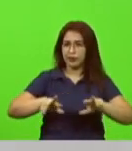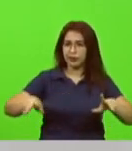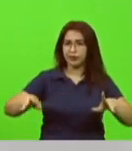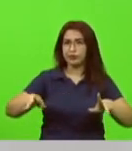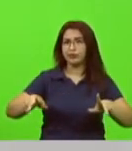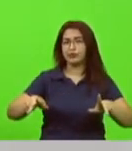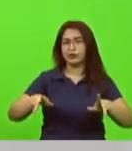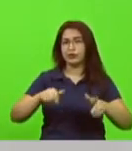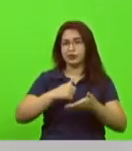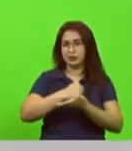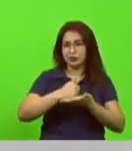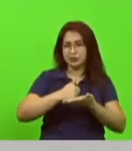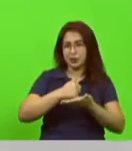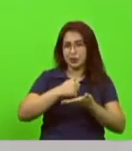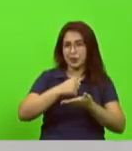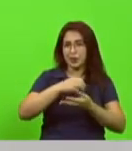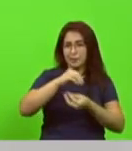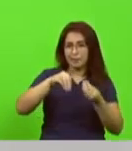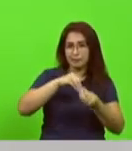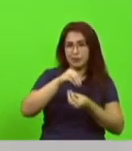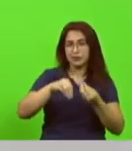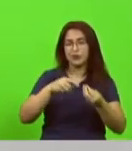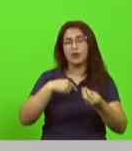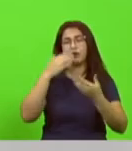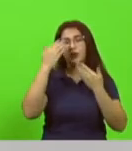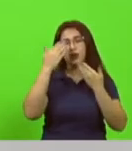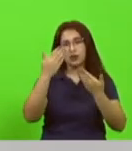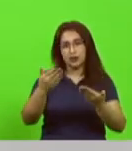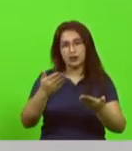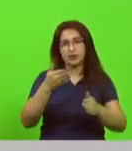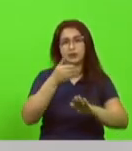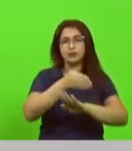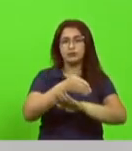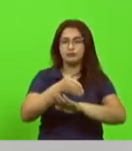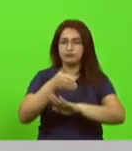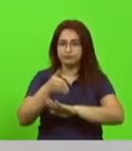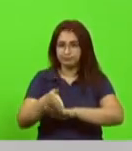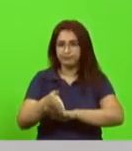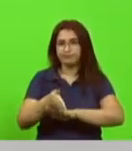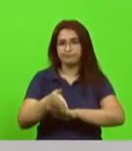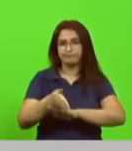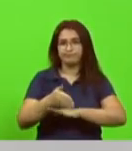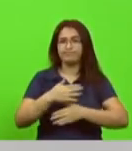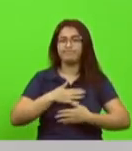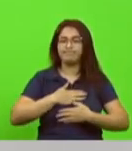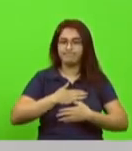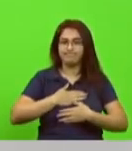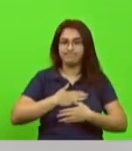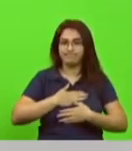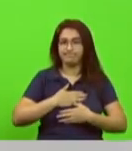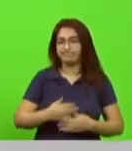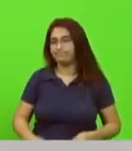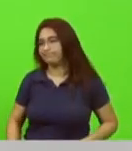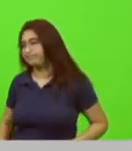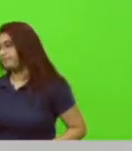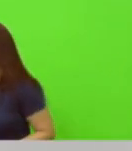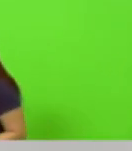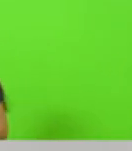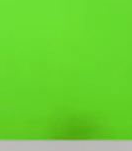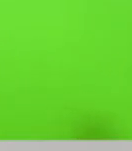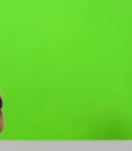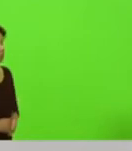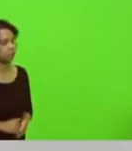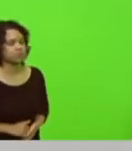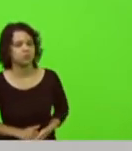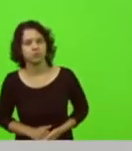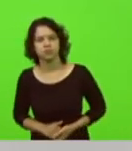agradeço, deputado, por estar fazendo parte deste processo, de coração. O meu abraço a todos